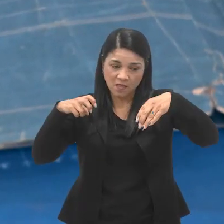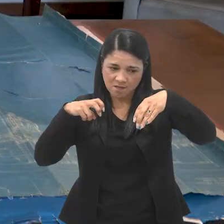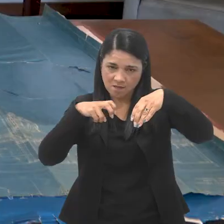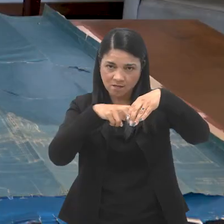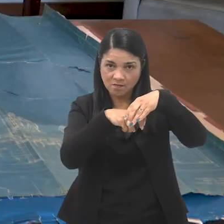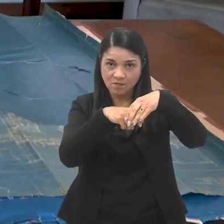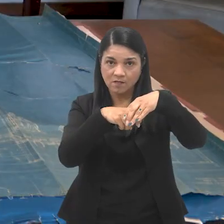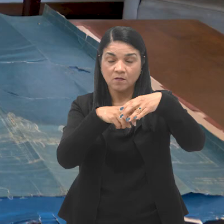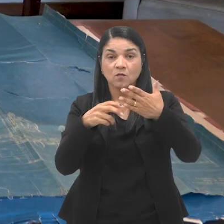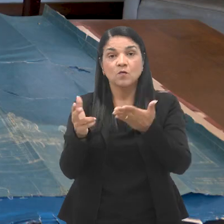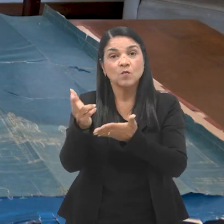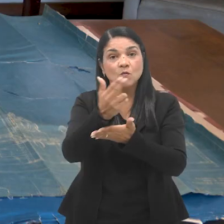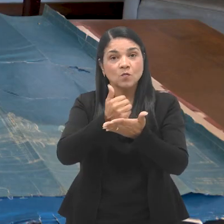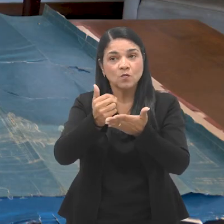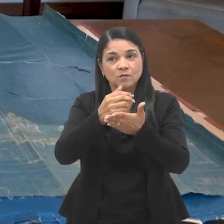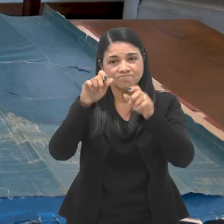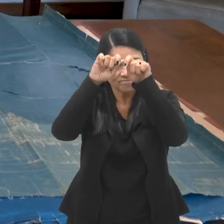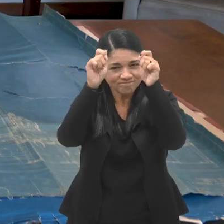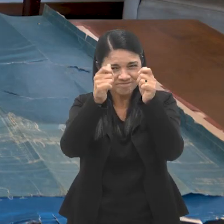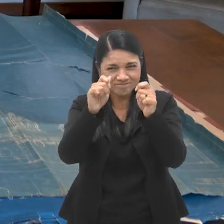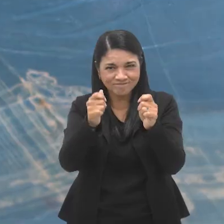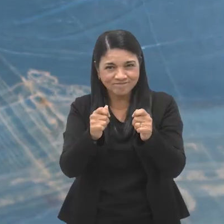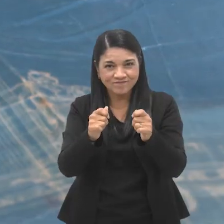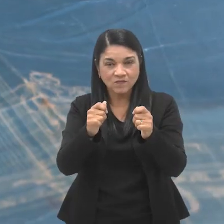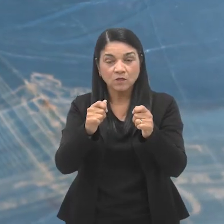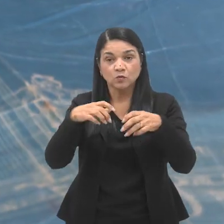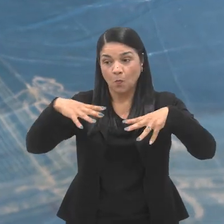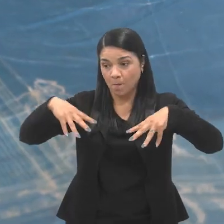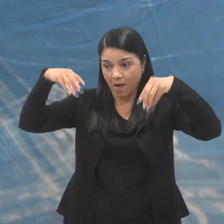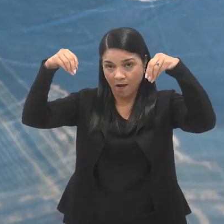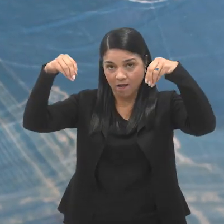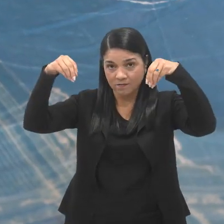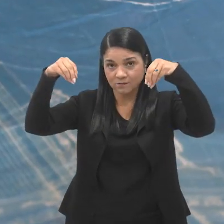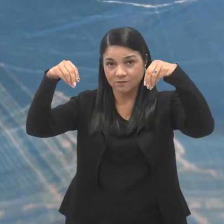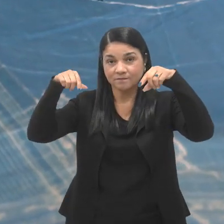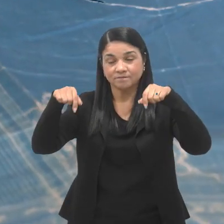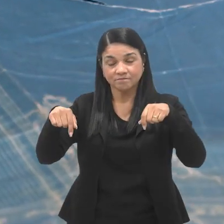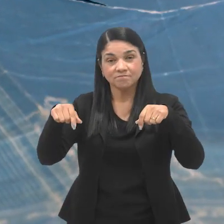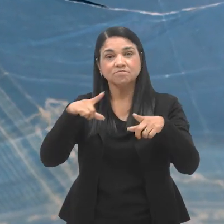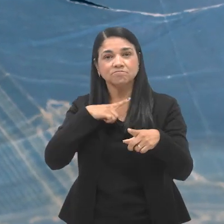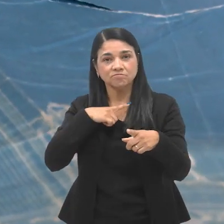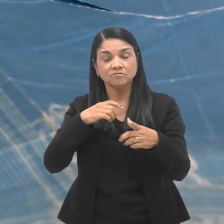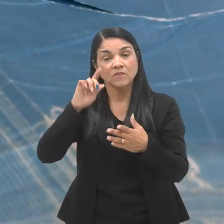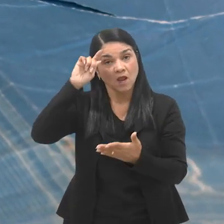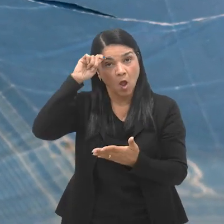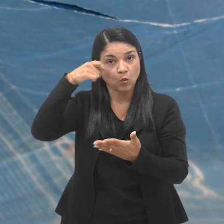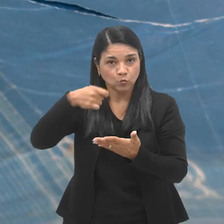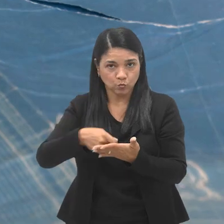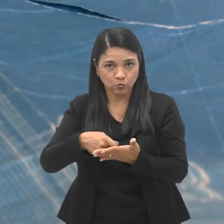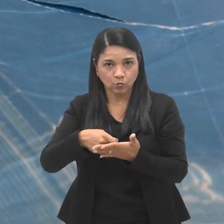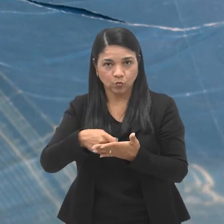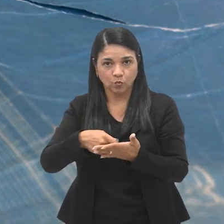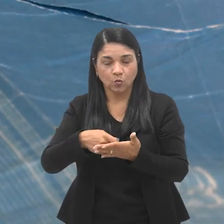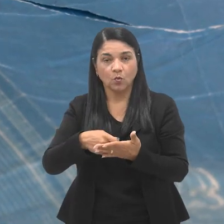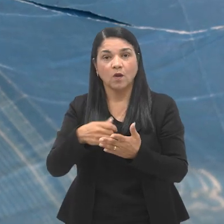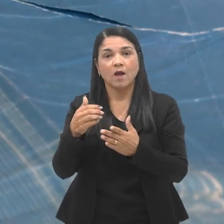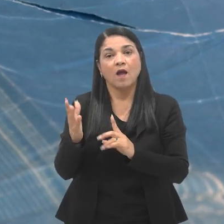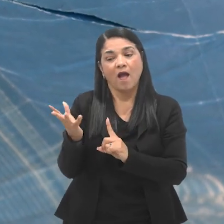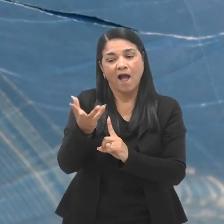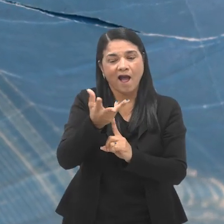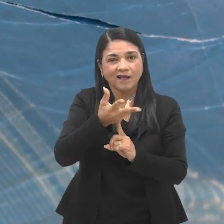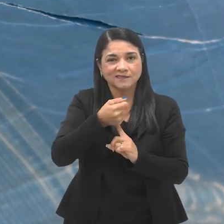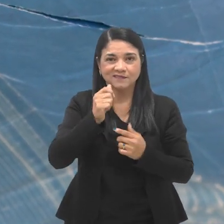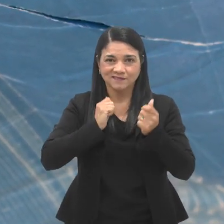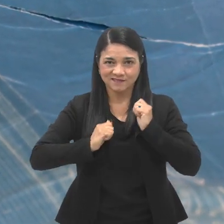veículos, o esboço das esculturas que deveriam ornar o palácio, cujos autores